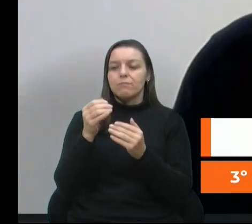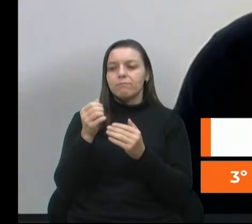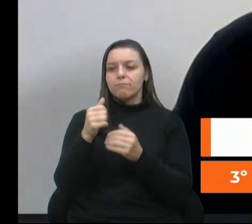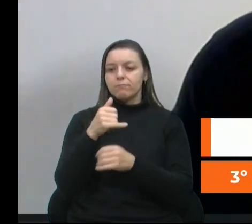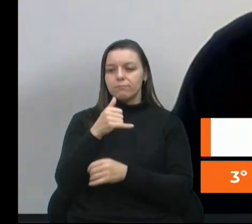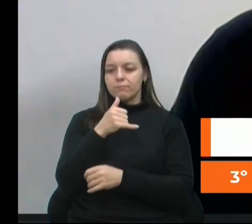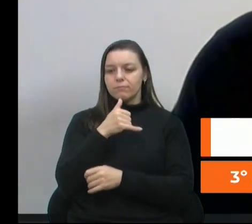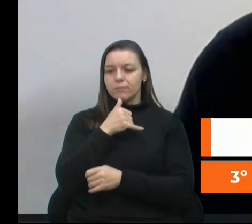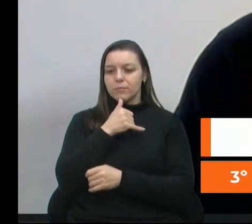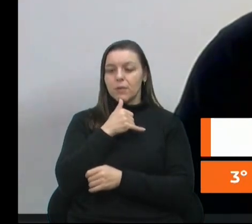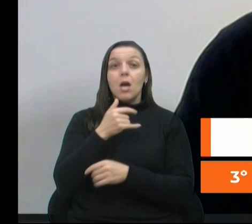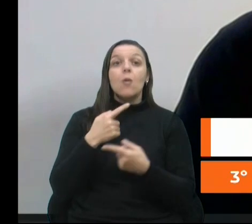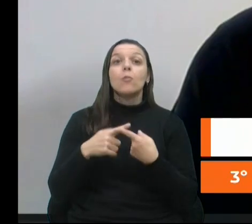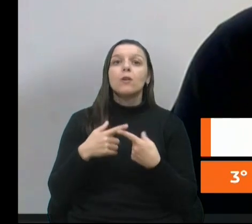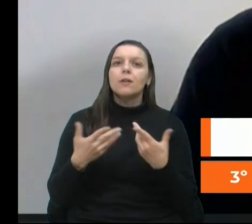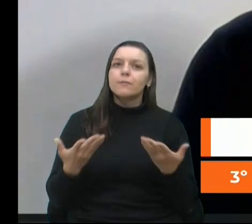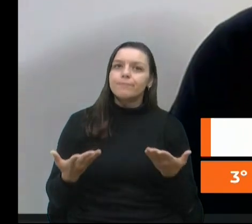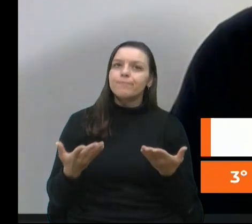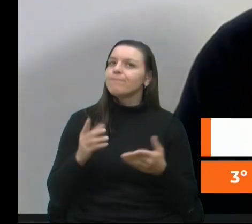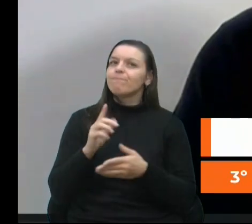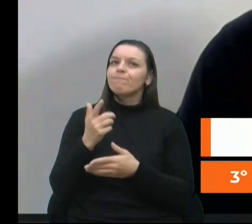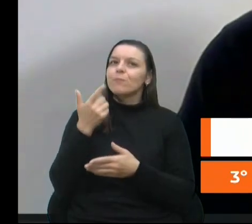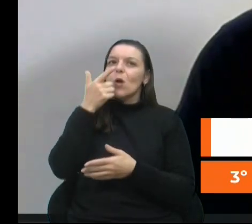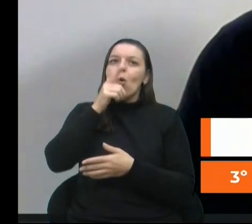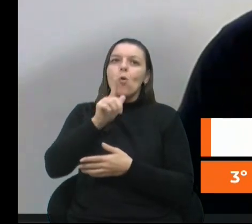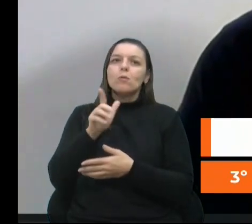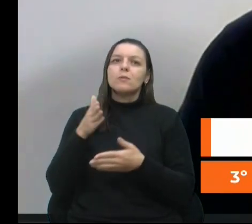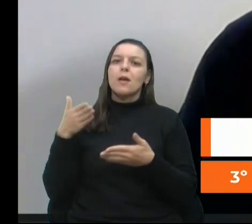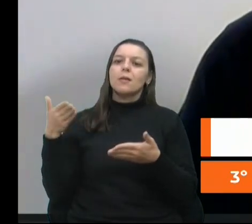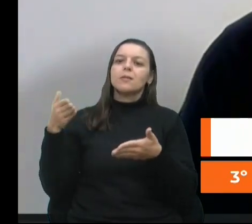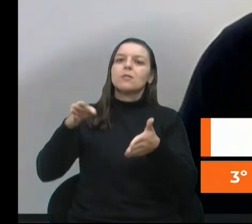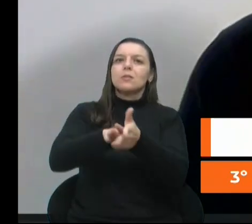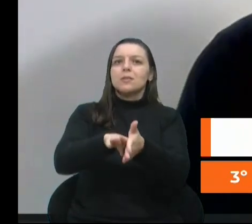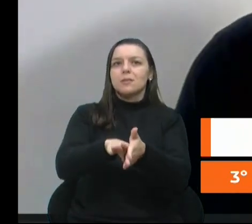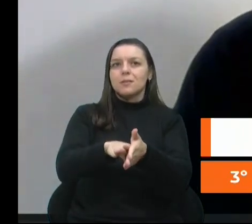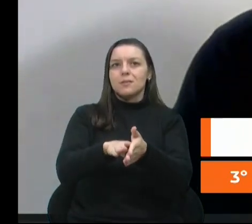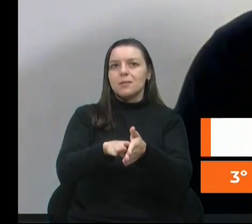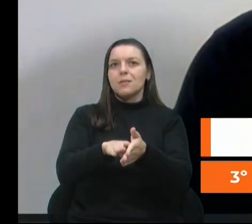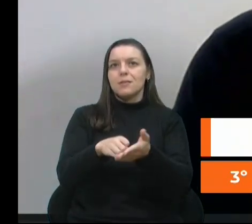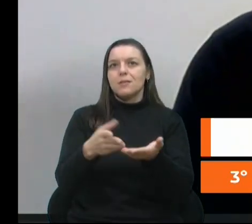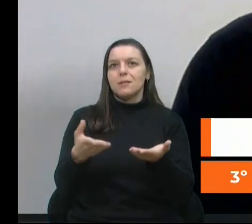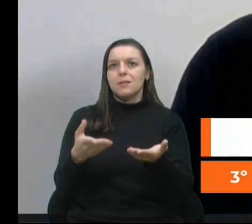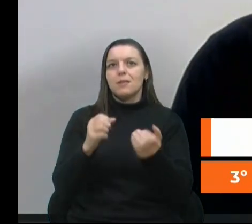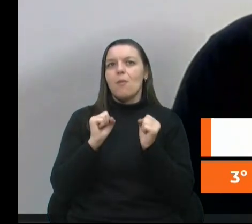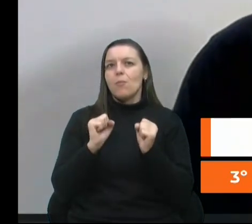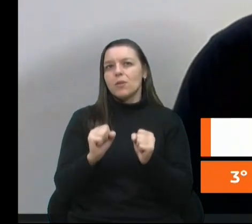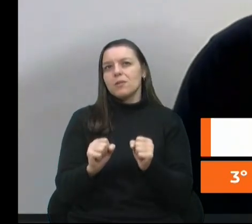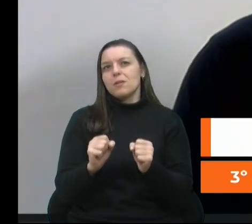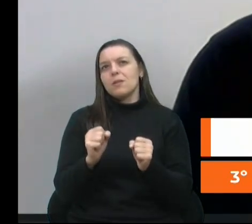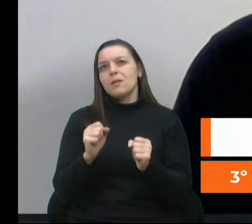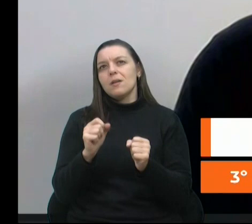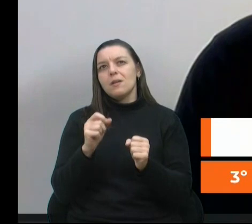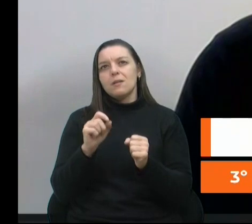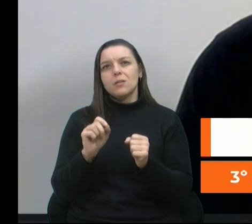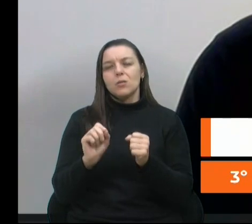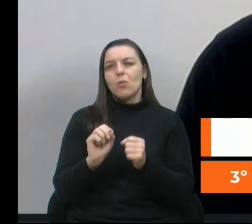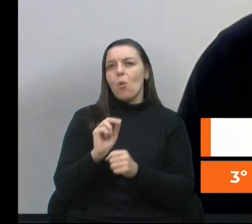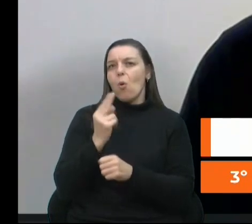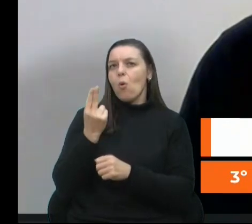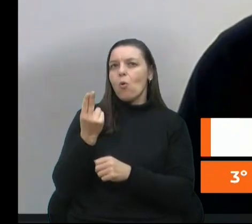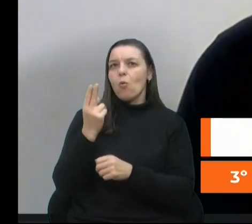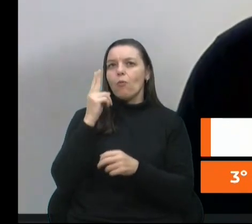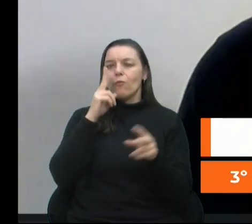frustra. Por quê? Não consegue alcançar aquele nível de potencialidade ou